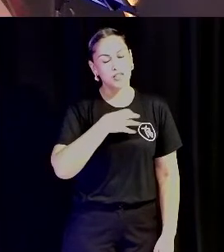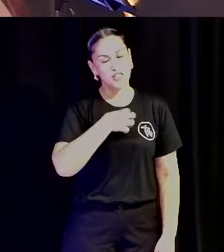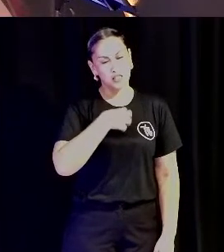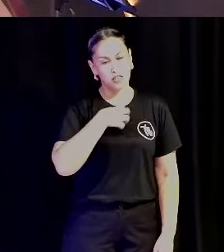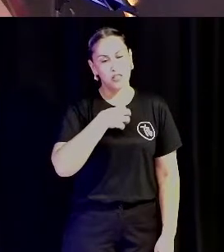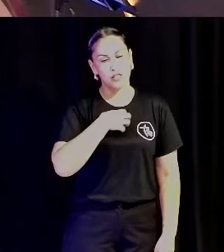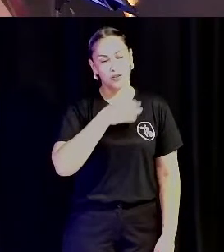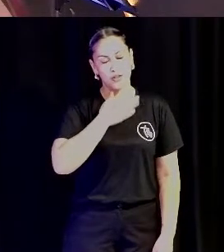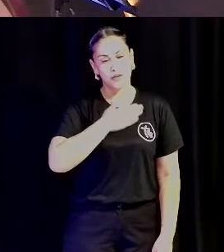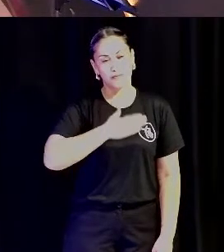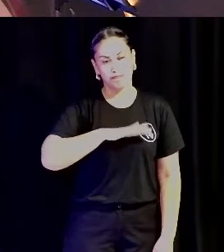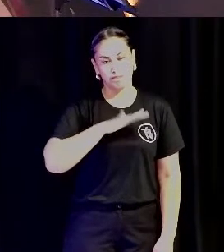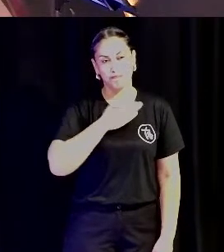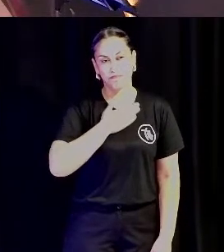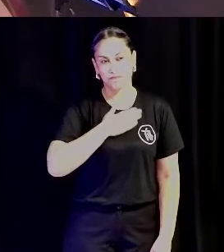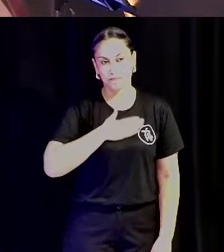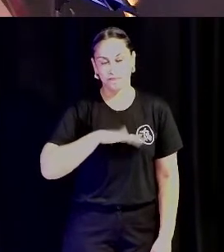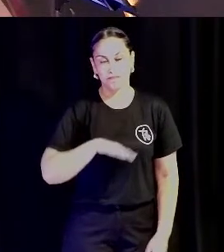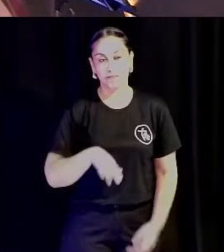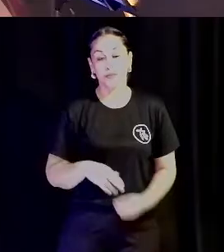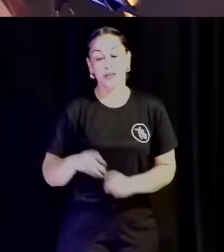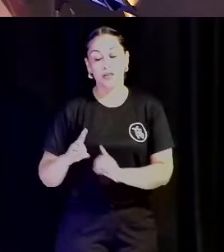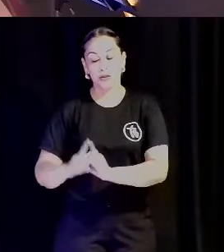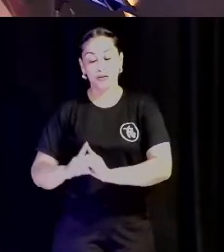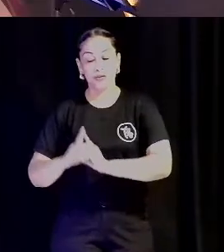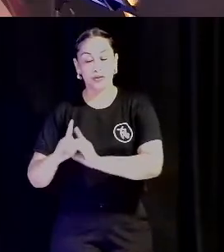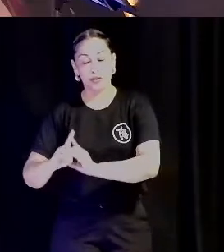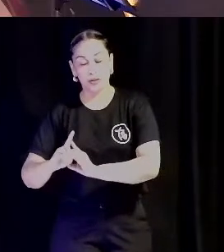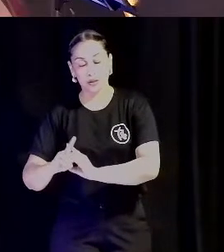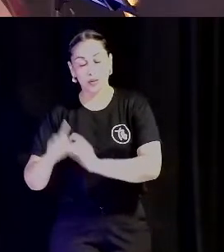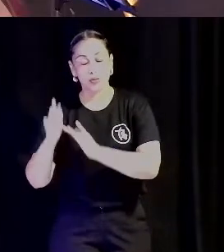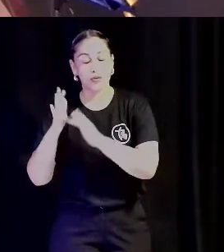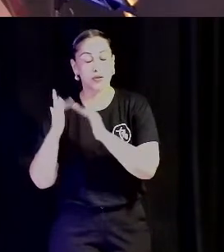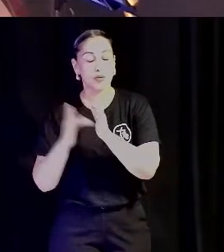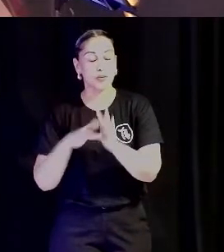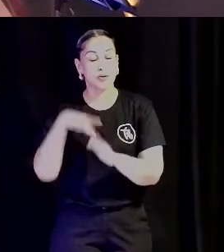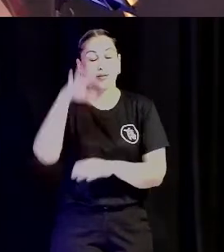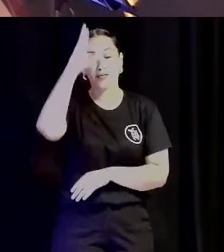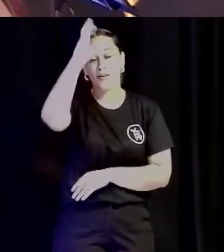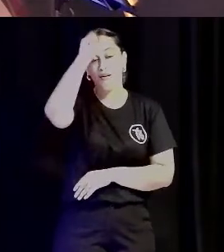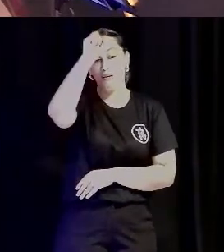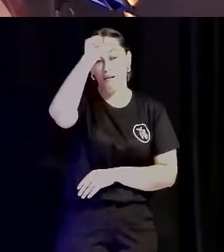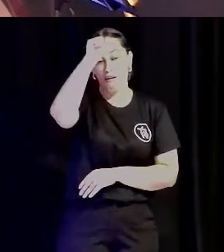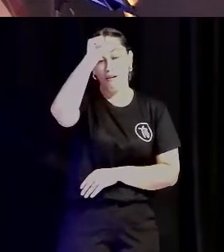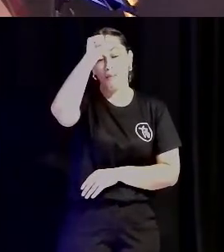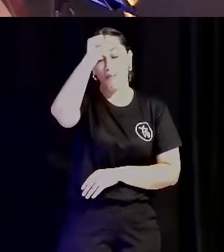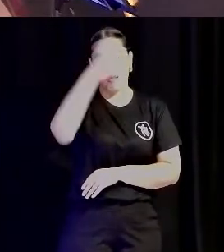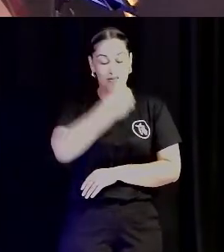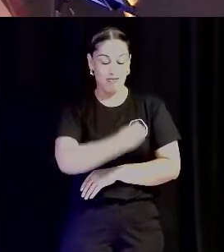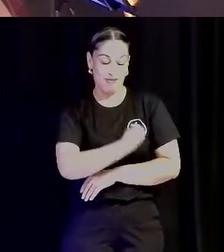Satisfação. Discípulos de Jesus aprendem a viver